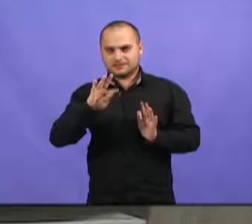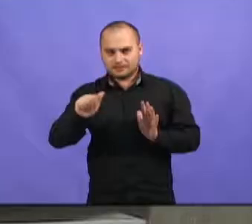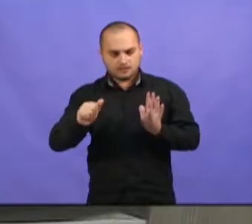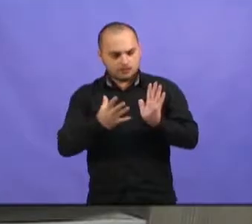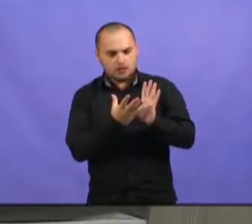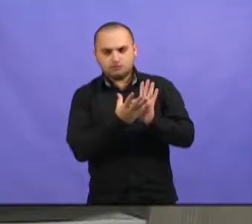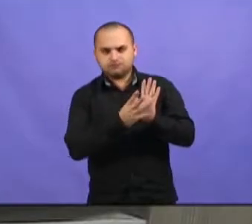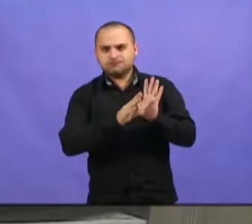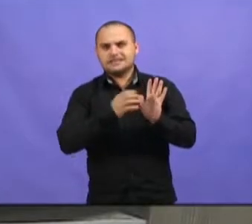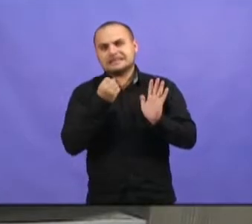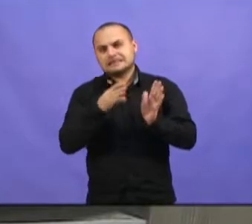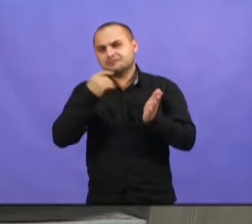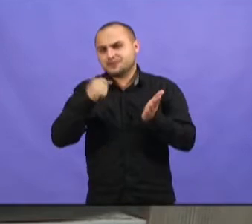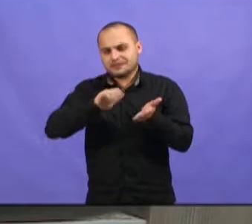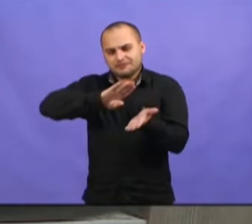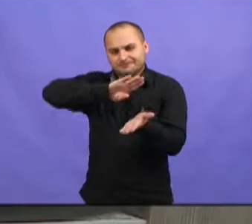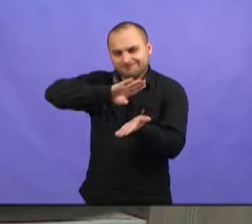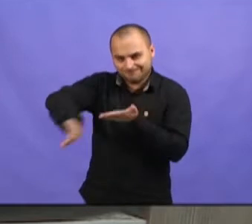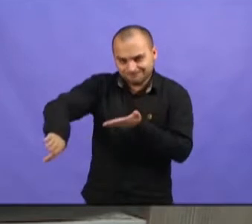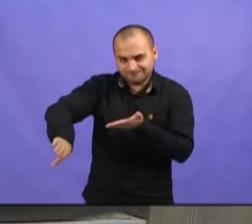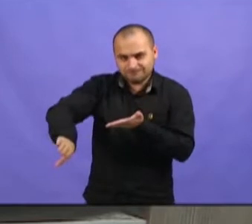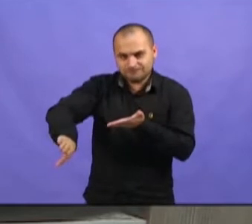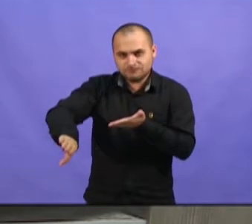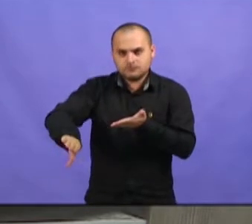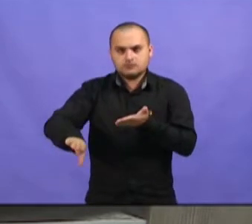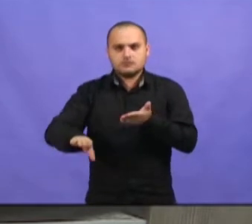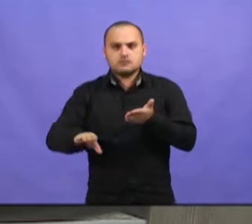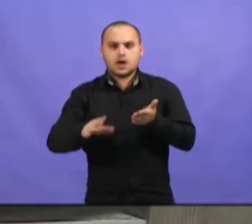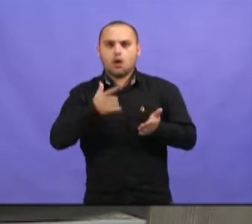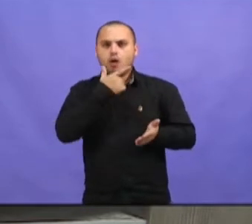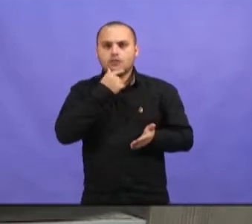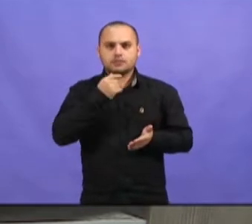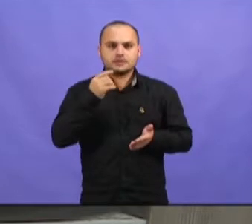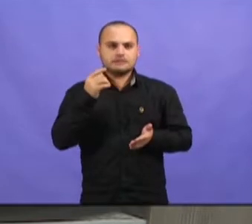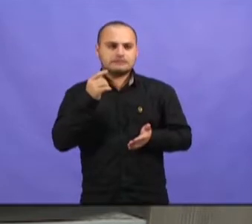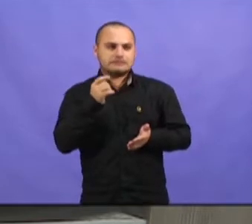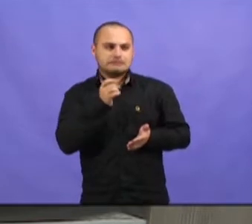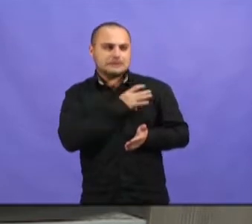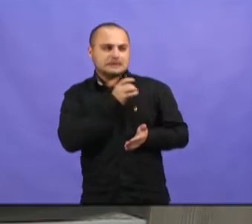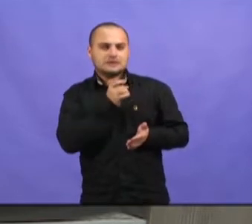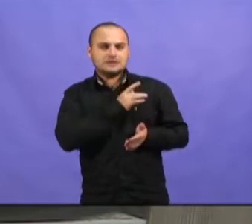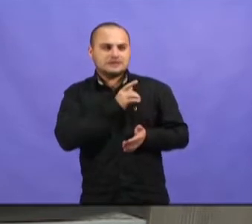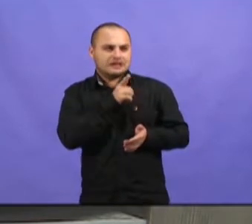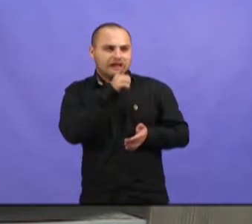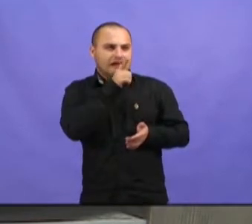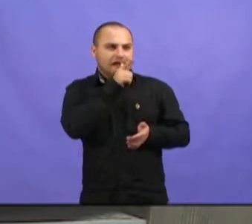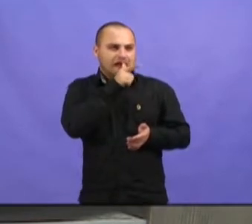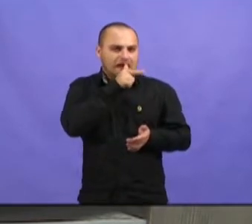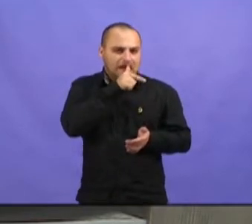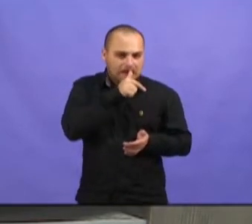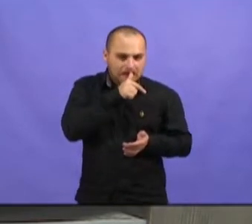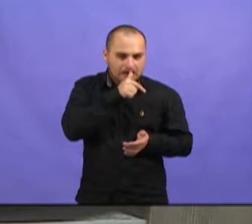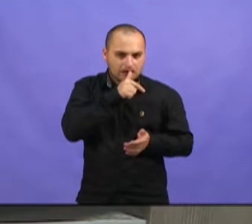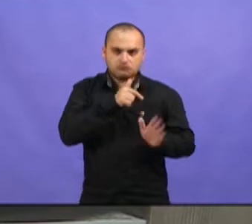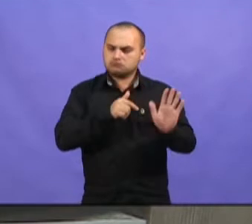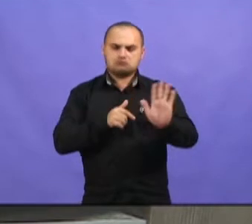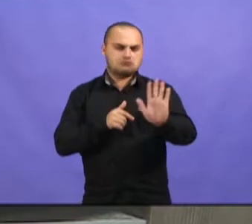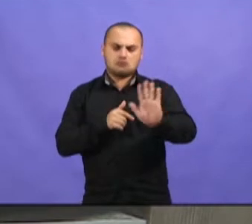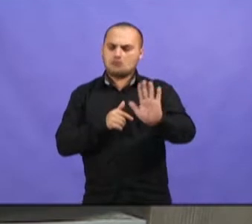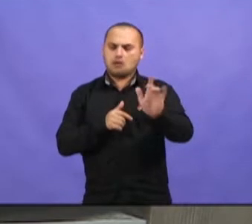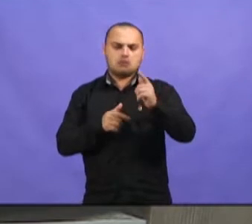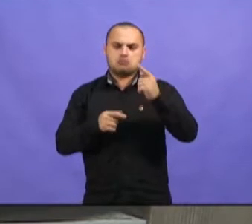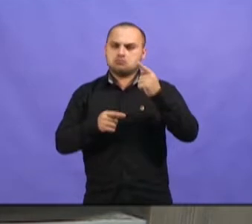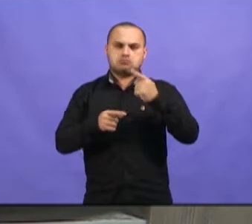está associada à disfunção erétil, que é outra função da masculinidade, né, da sexualidade masculina. Então,